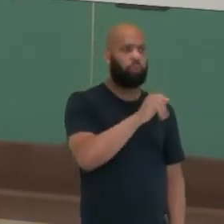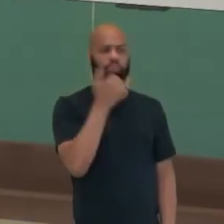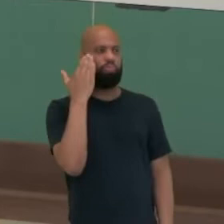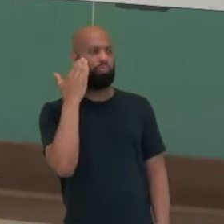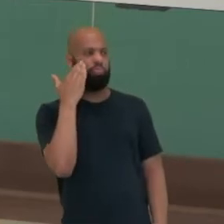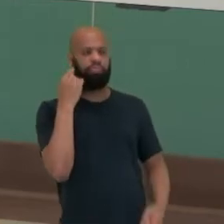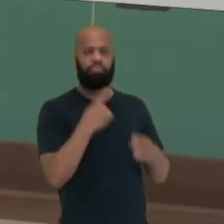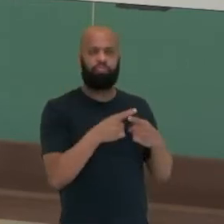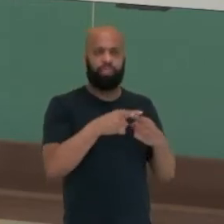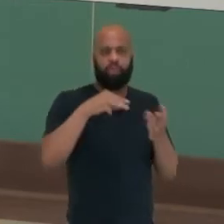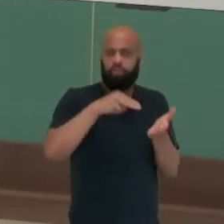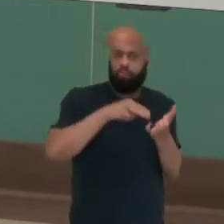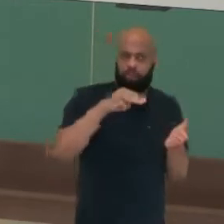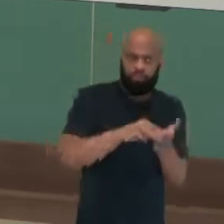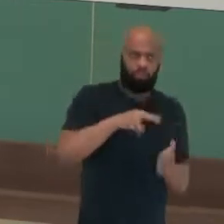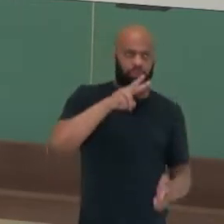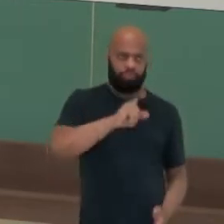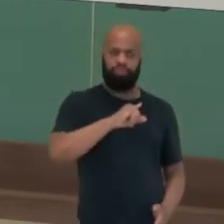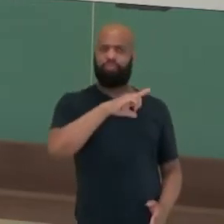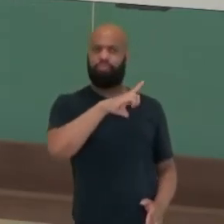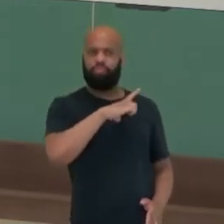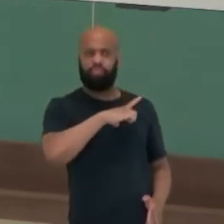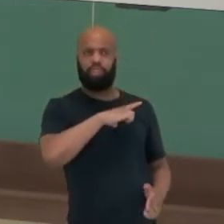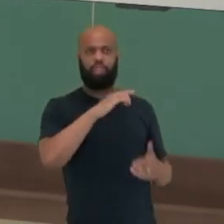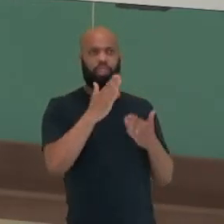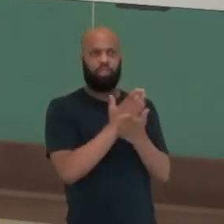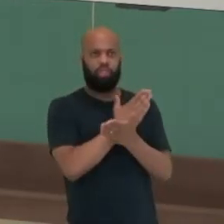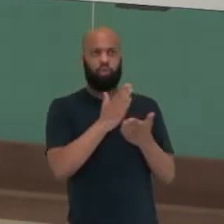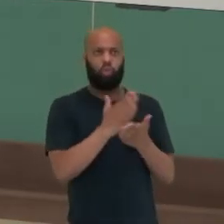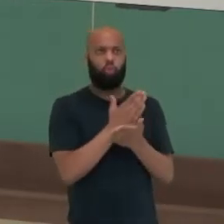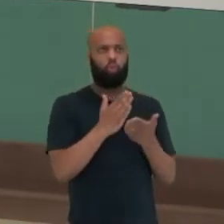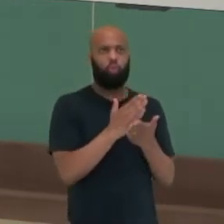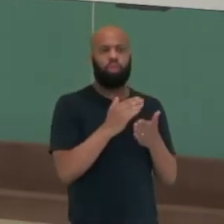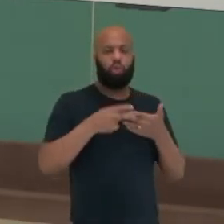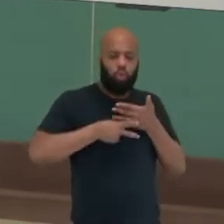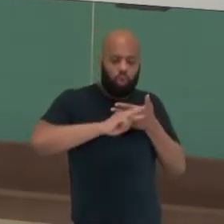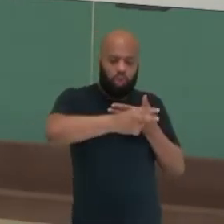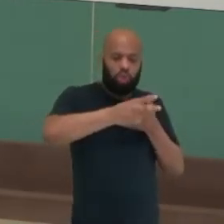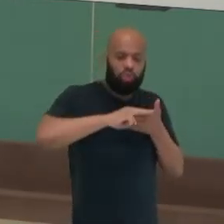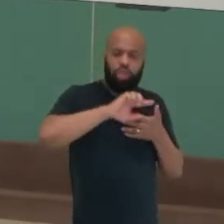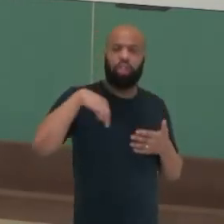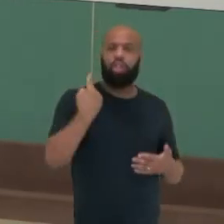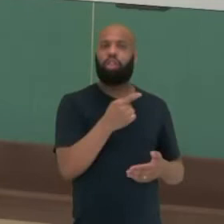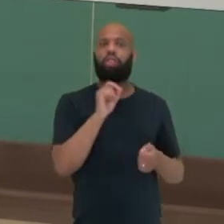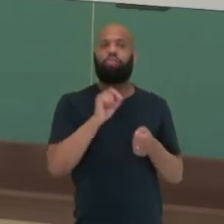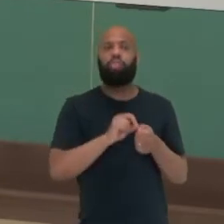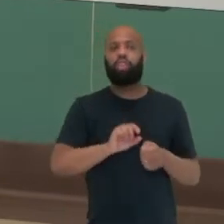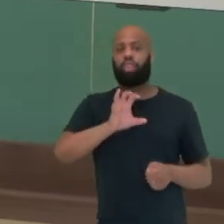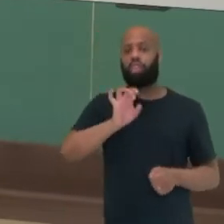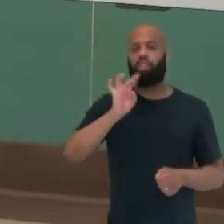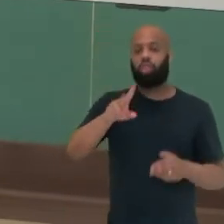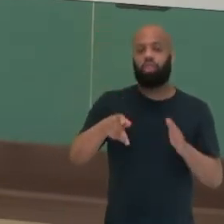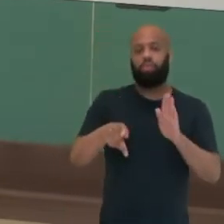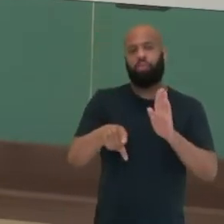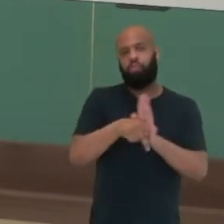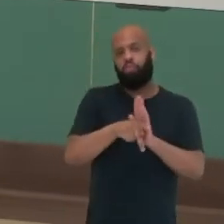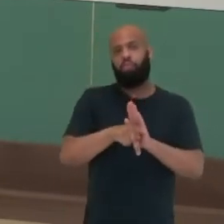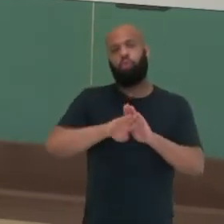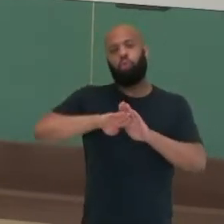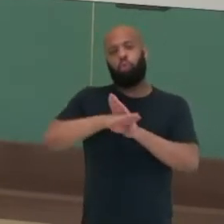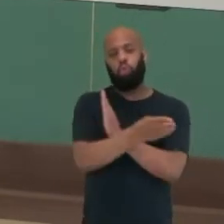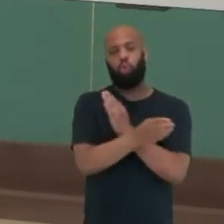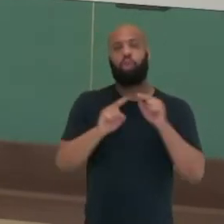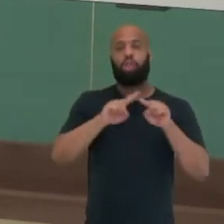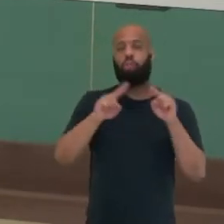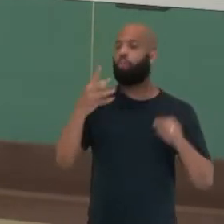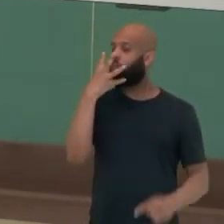causa necessariamente segue-se determinado efeito, nós fazemos isso apenas por força do hábito. Para